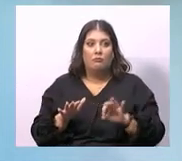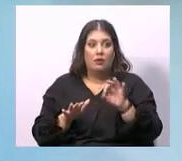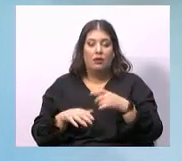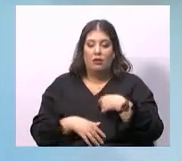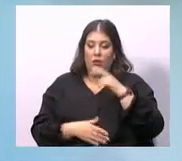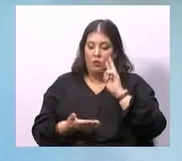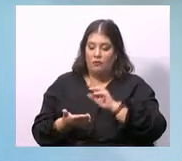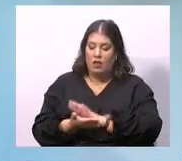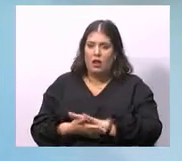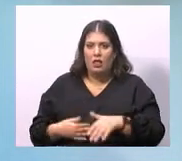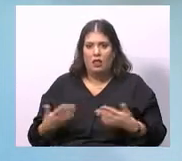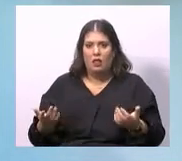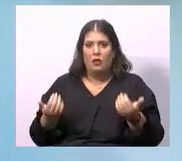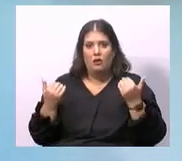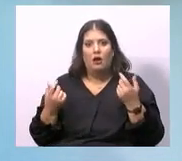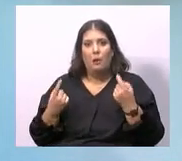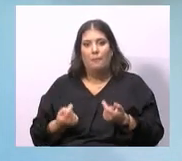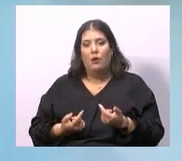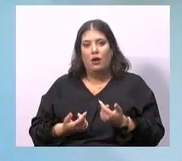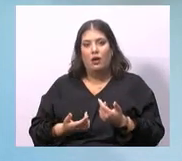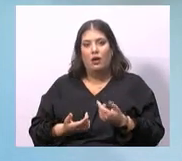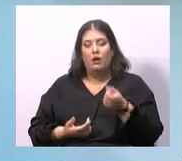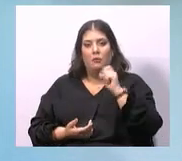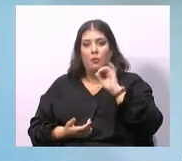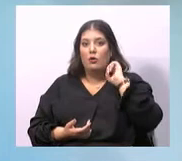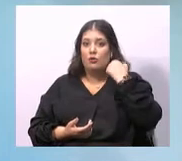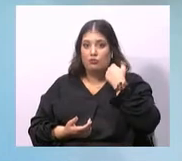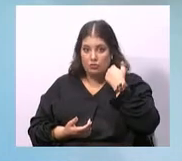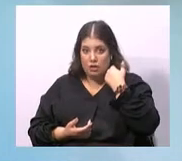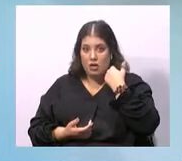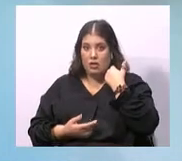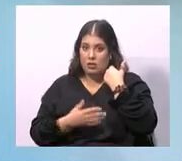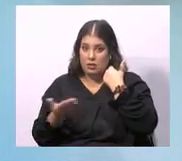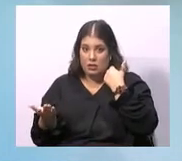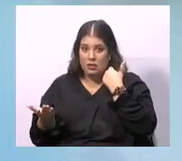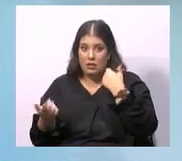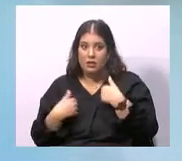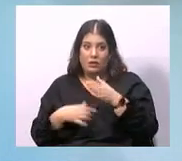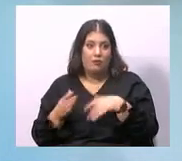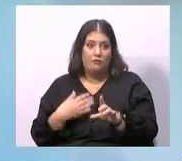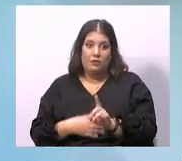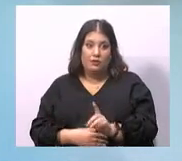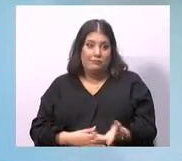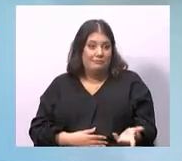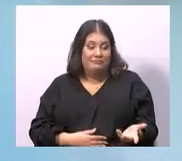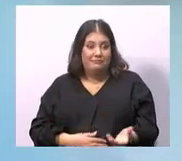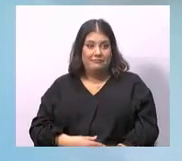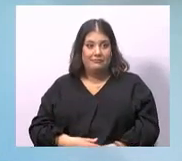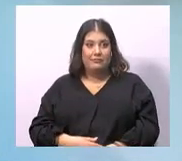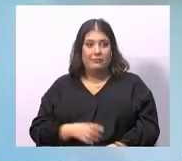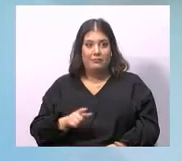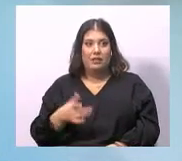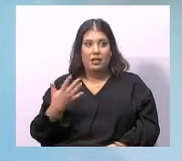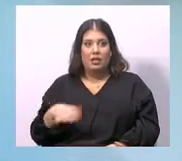estar a ver ou ter muita informação. Só por um motivo, posso estar a prejudicar em vez de contribuir. E eu não vou fazer isso. Mas não é